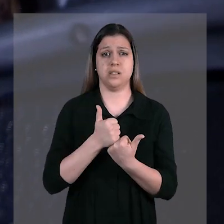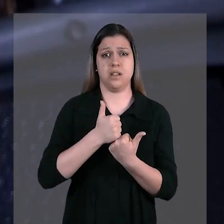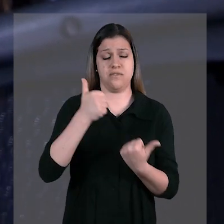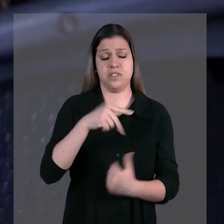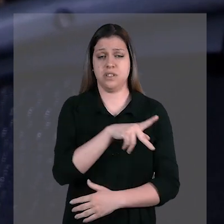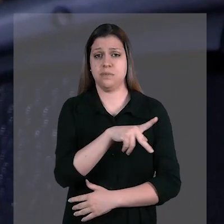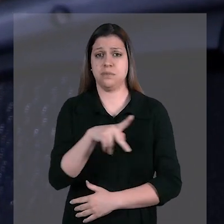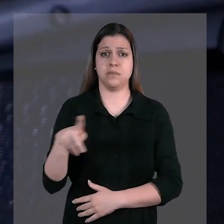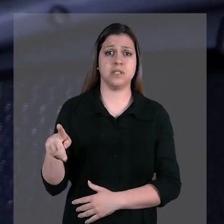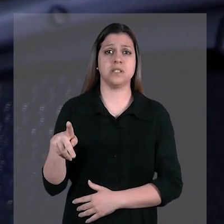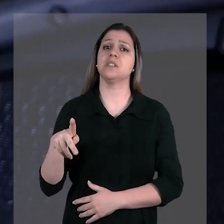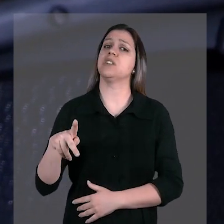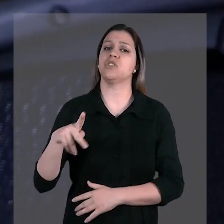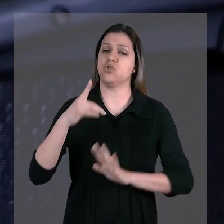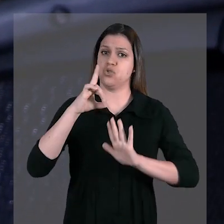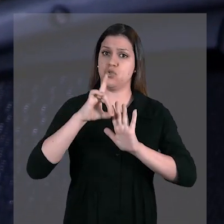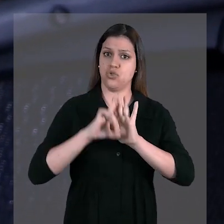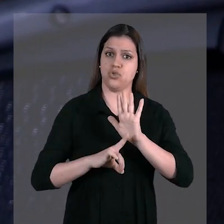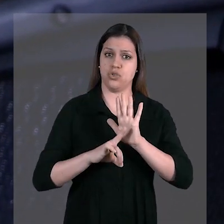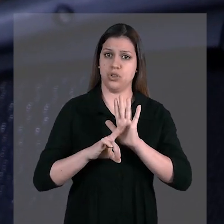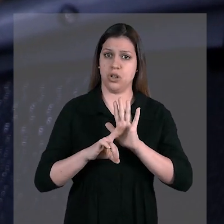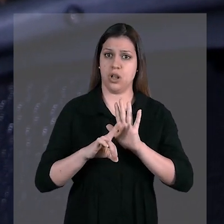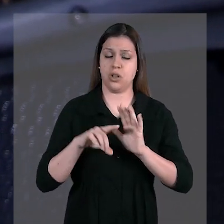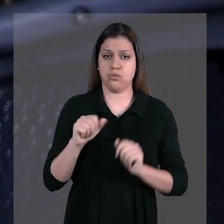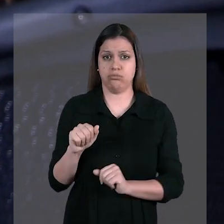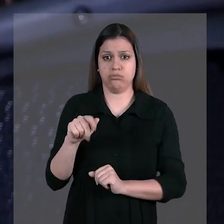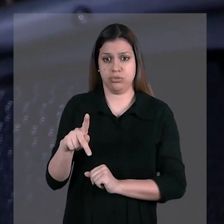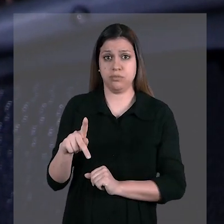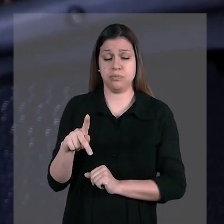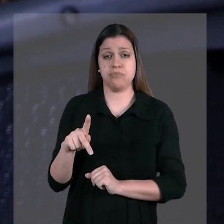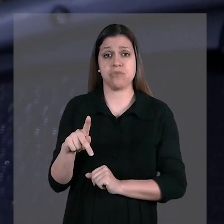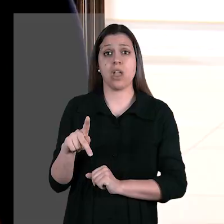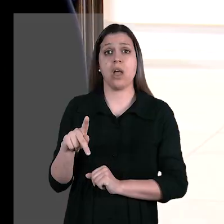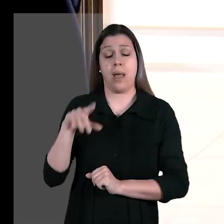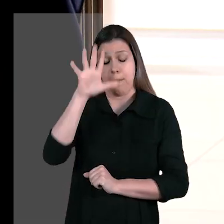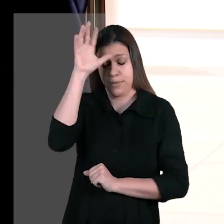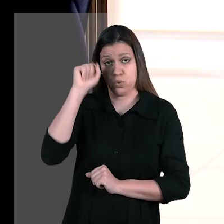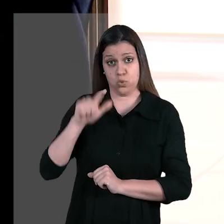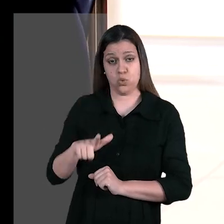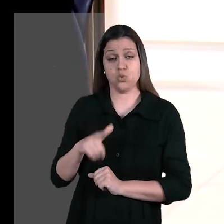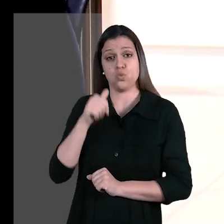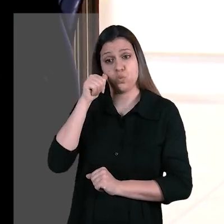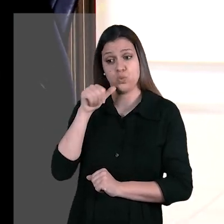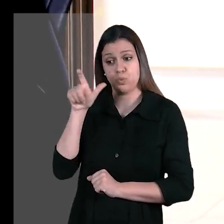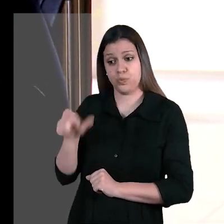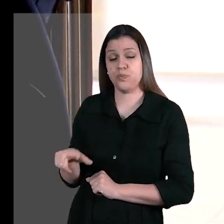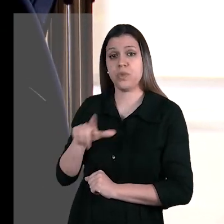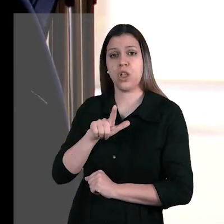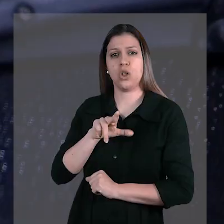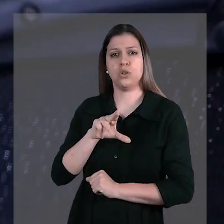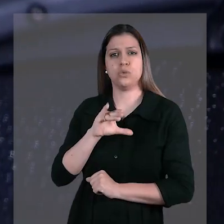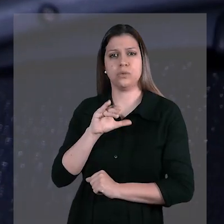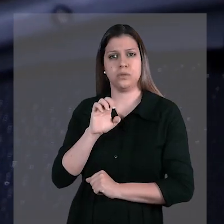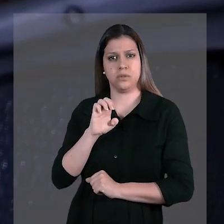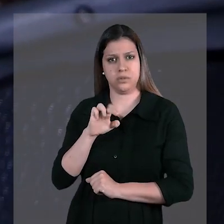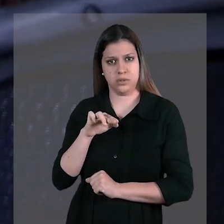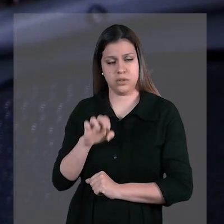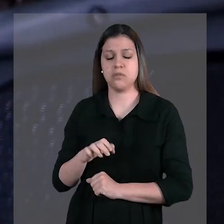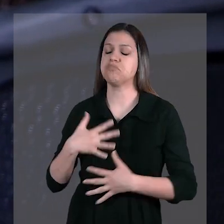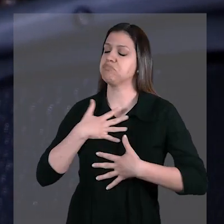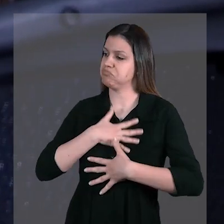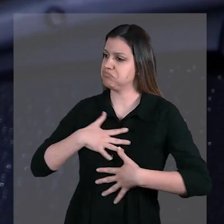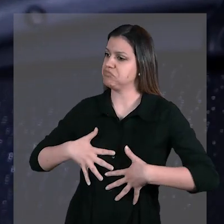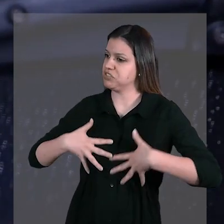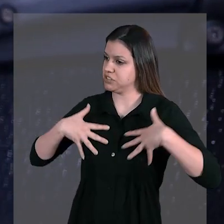de Direito Previdenciário da OAB de Mato Grosso do Sul, doutora Luciene Shimabukuro. Tudo bem, doutora? Tudo bom, Paulo. É uma grande satisfação